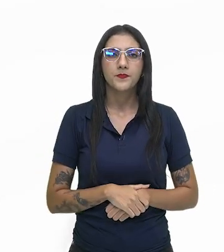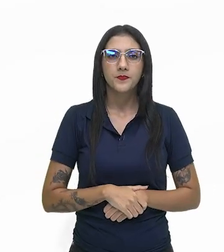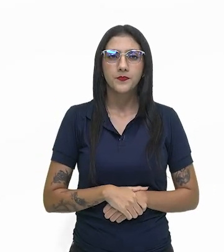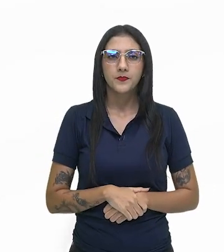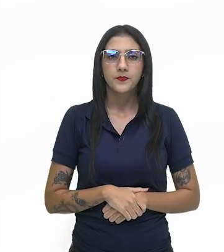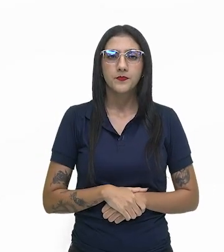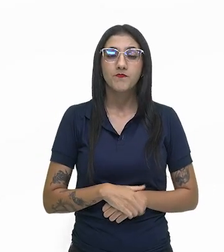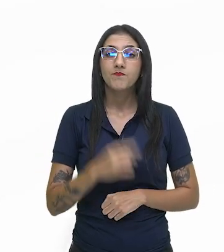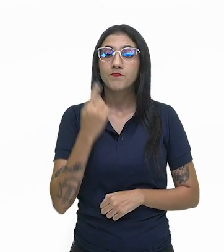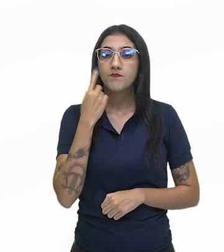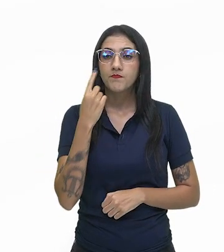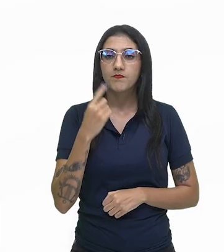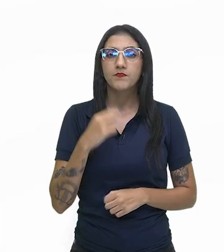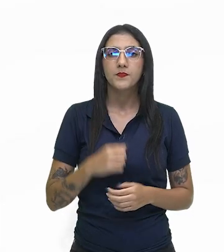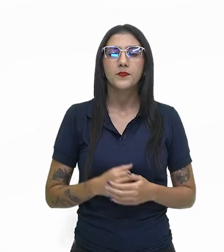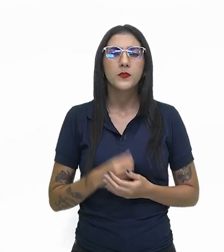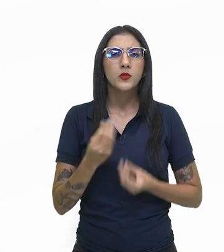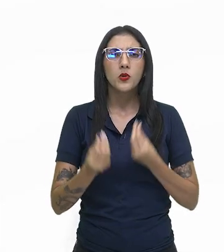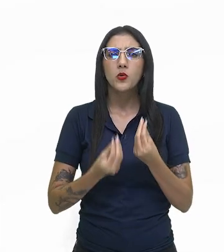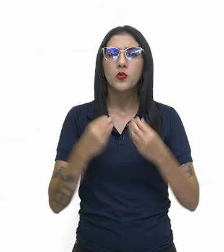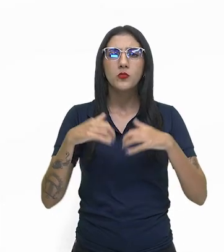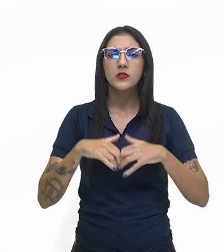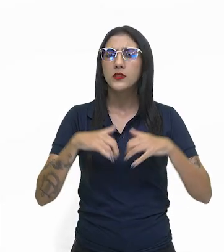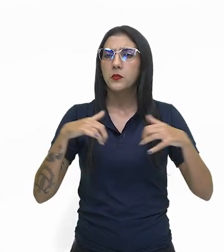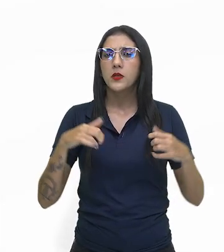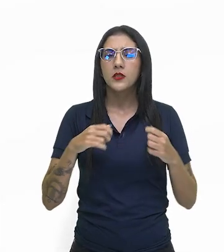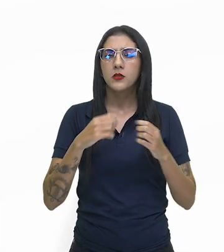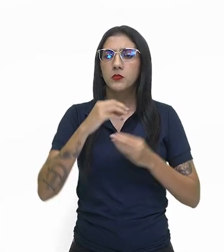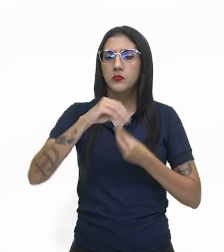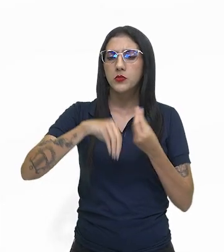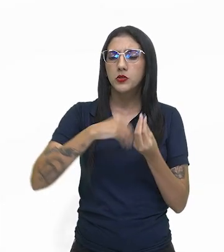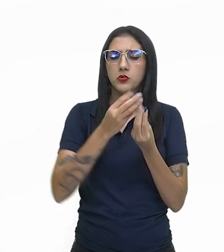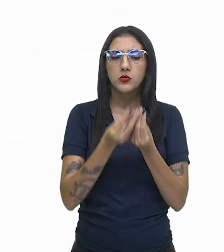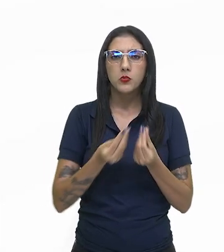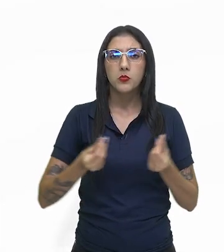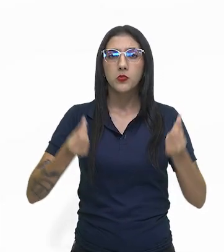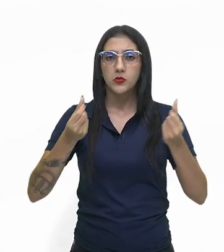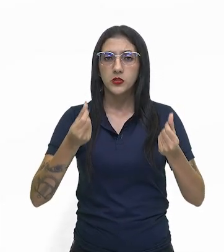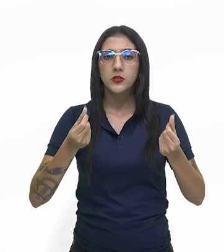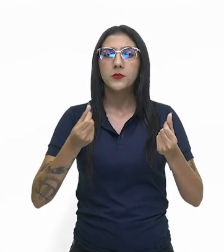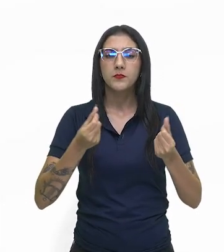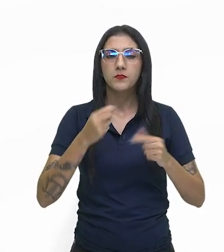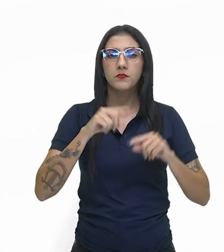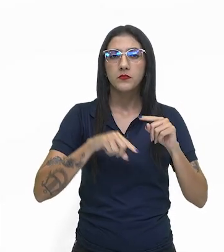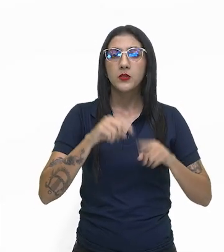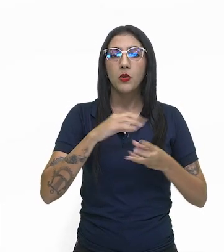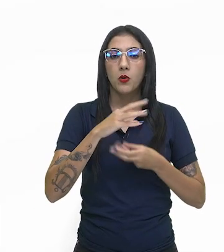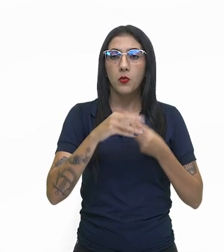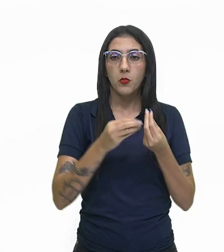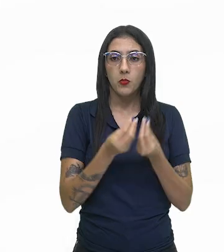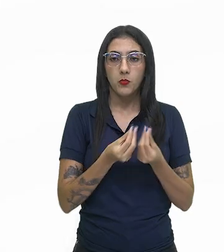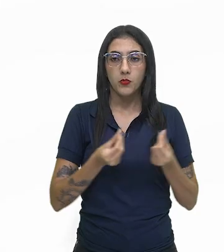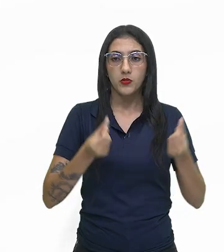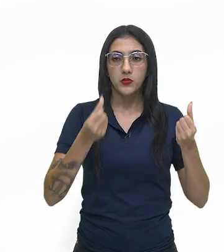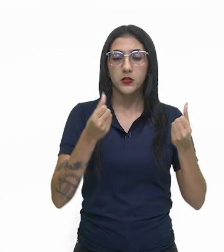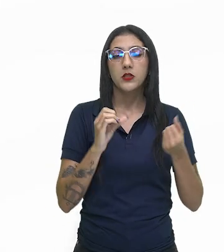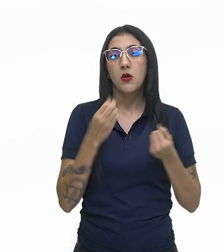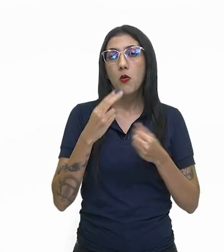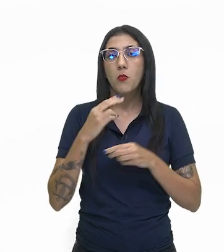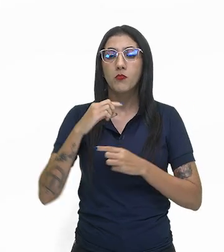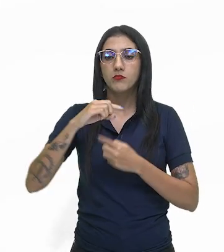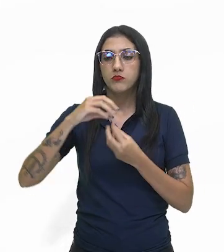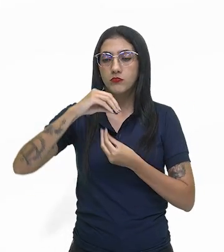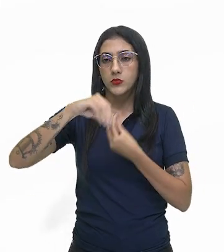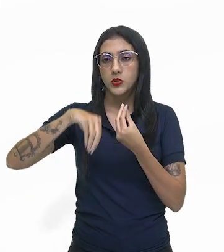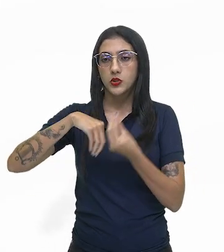A separação de misturas, elas podem ocorrer tanto para misturas homogêneas como para misturas